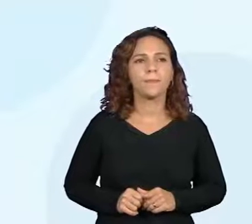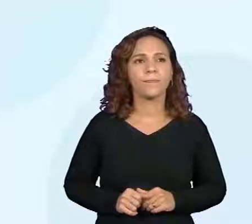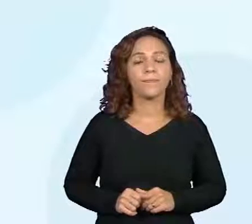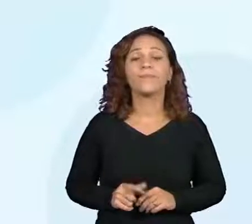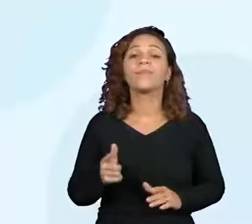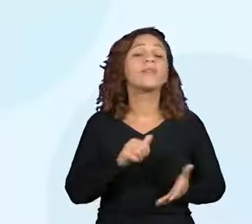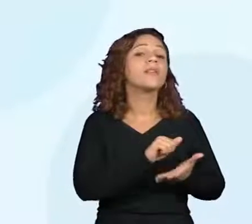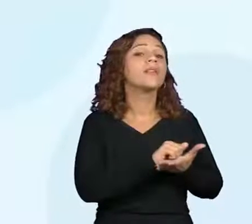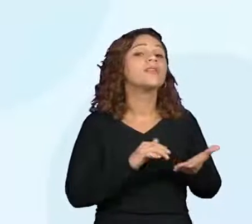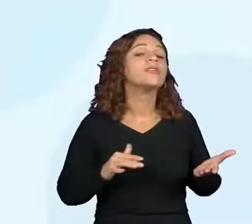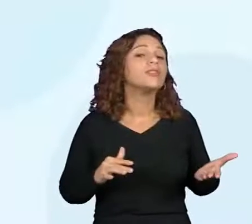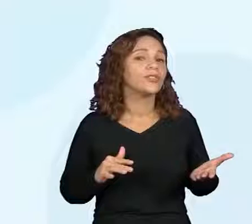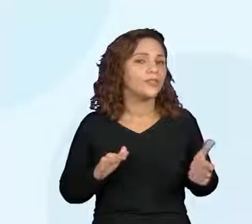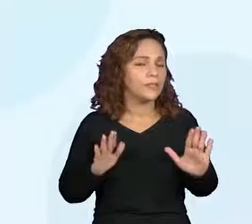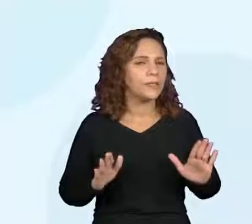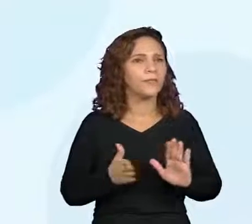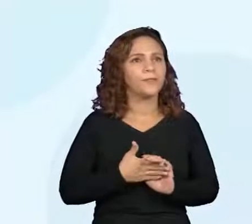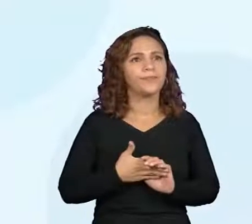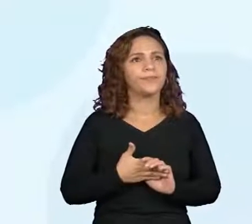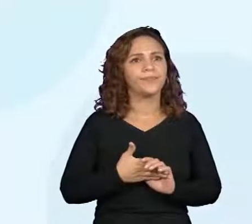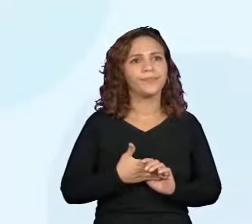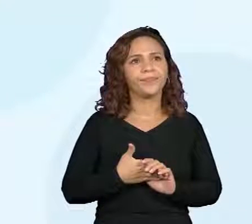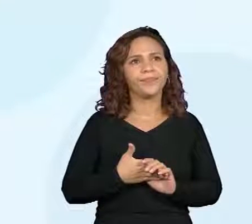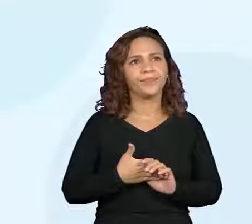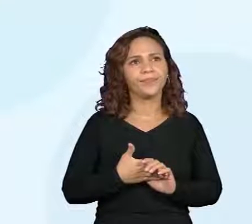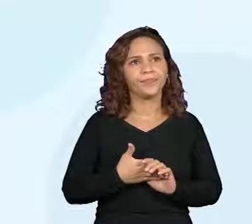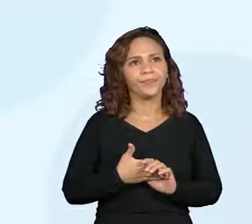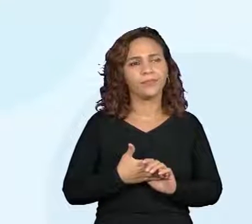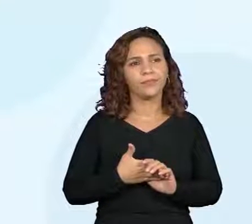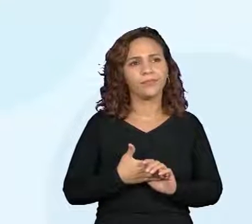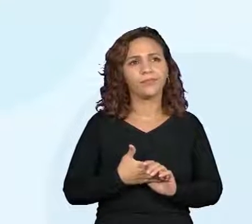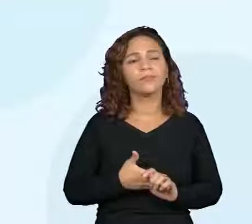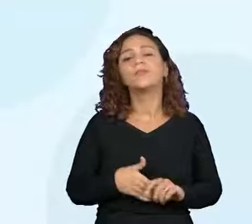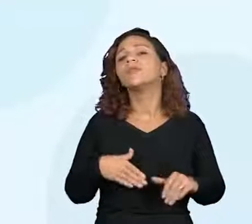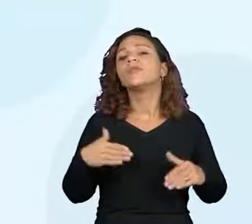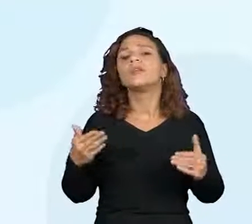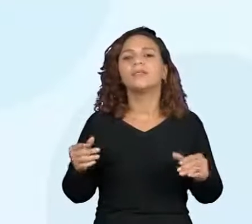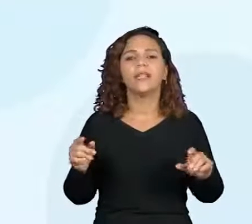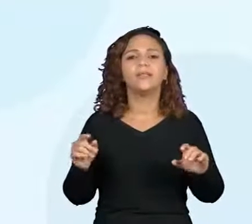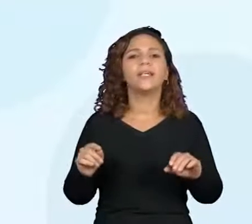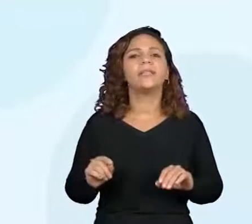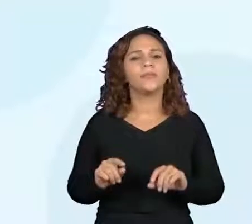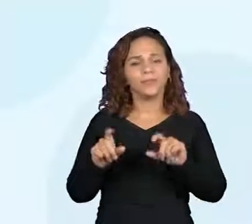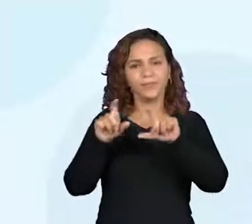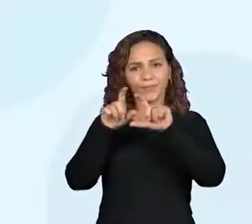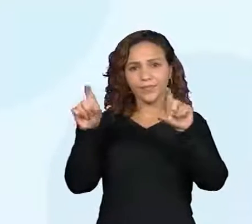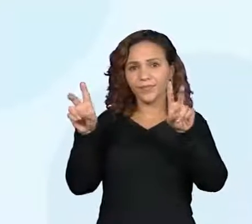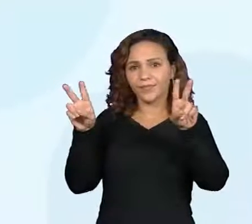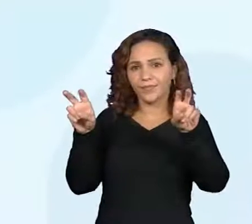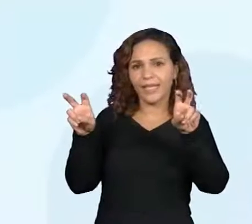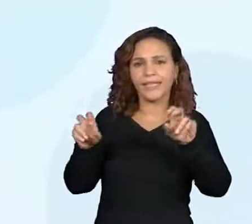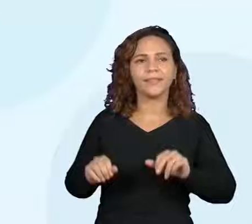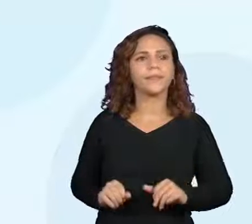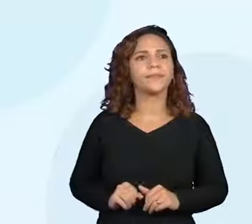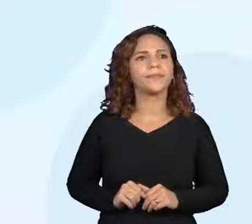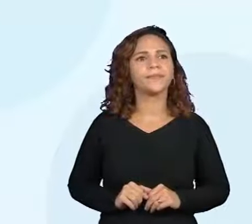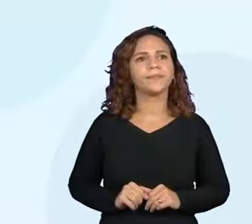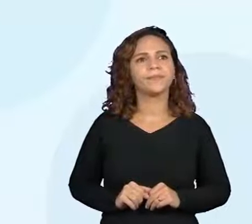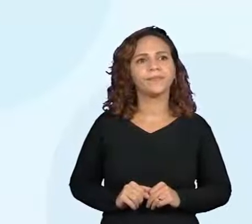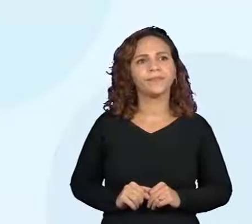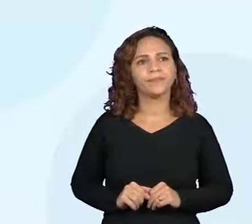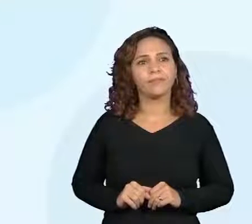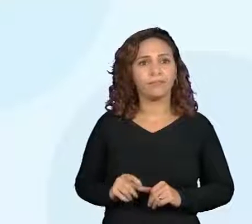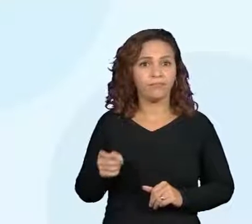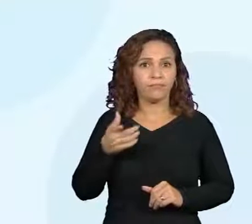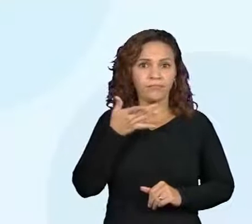Atividade. Pra frente é que se anda. Qual é o título da tirinha? O título da tirinha está bem fácil aí, hein,